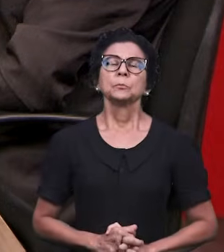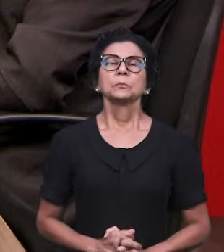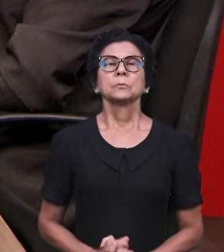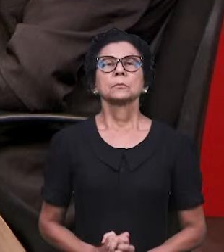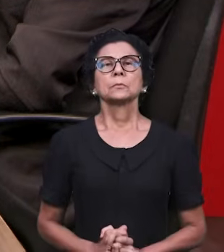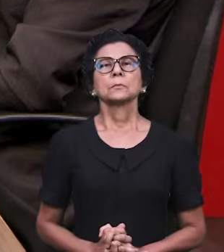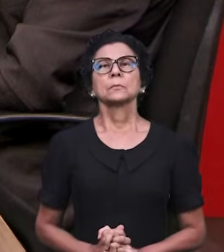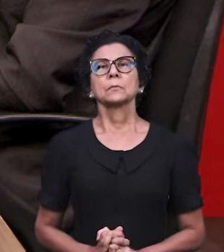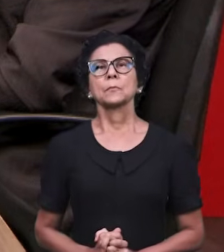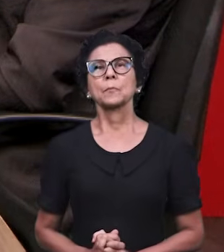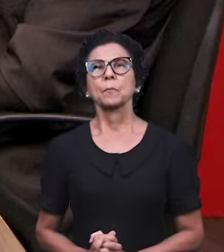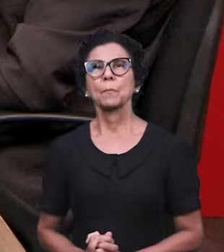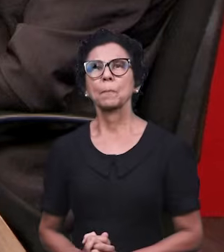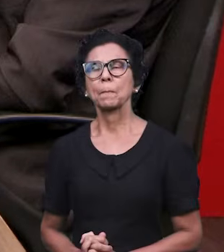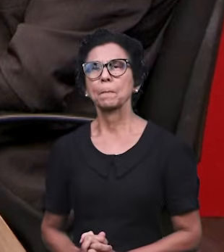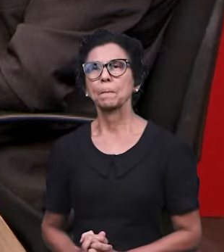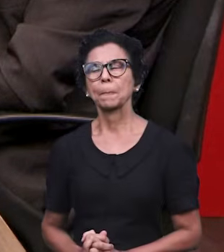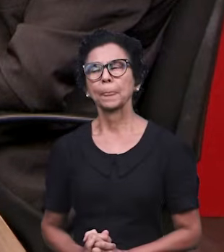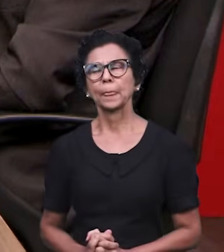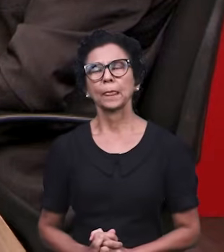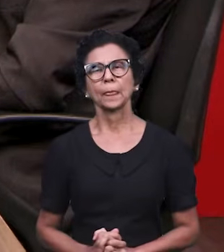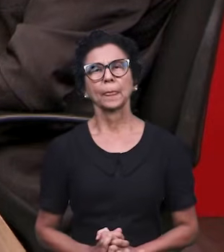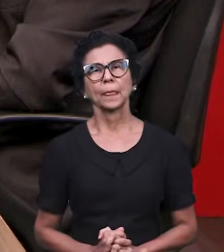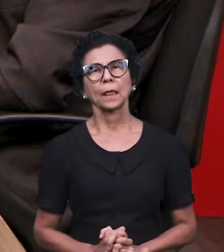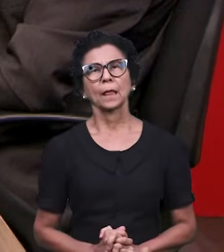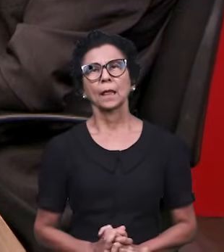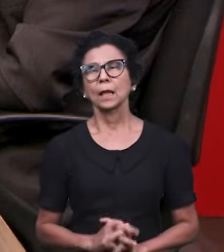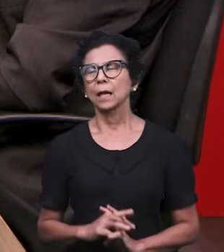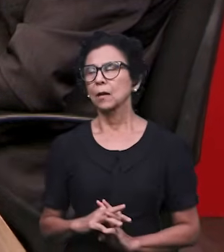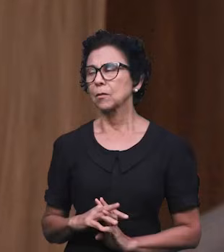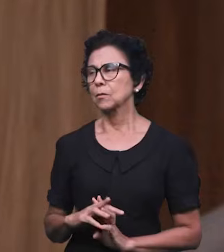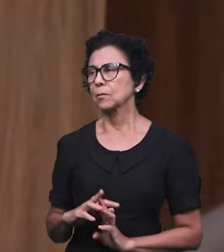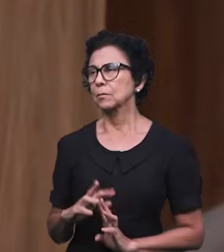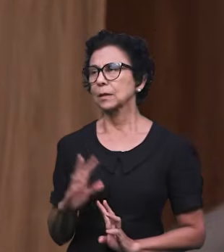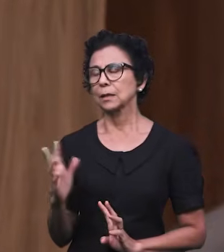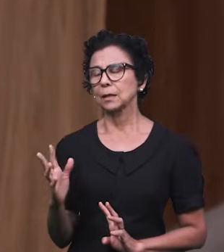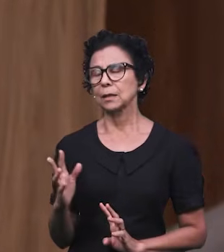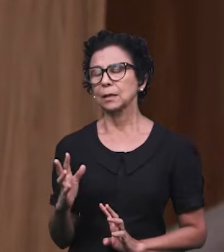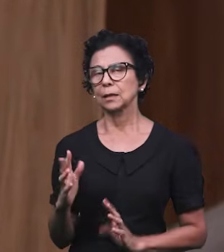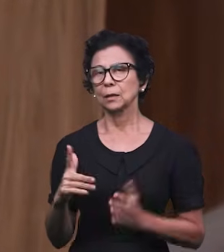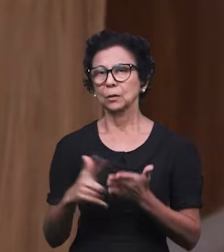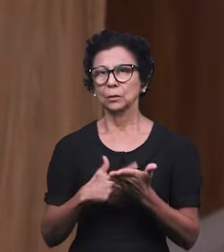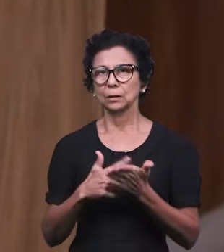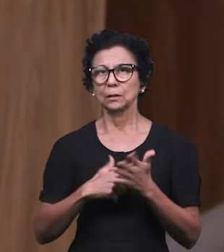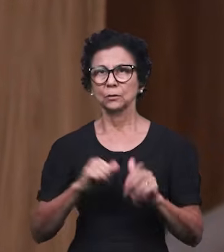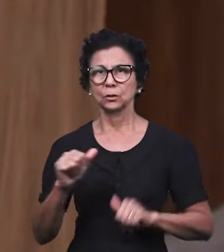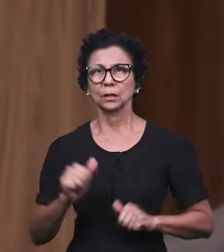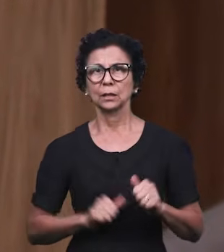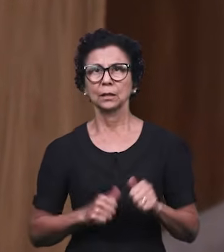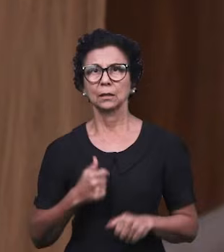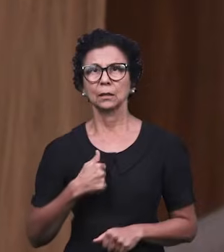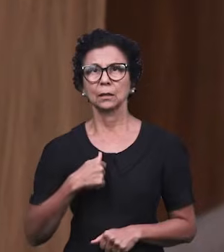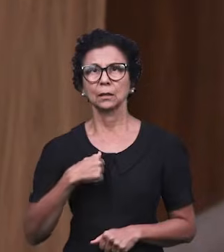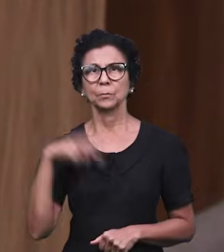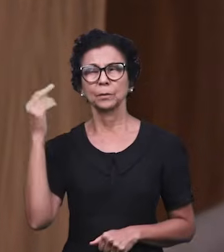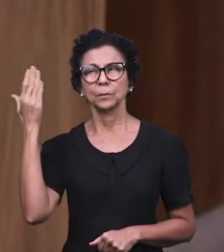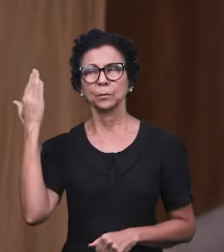pastor Kleber citou o livro de Atos, né? Eu me lembrei aqui o saudoso pastor Dodge,